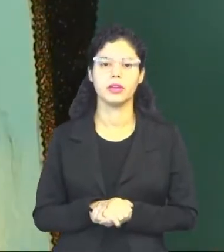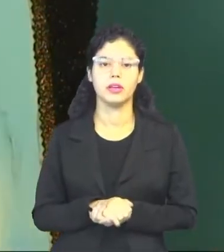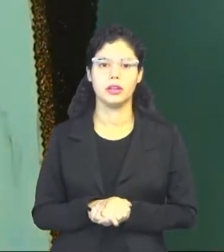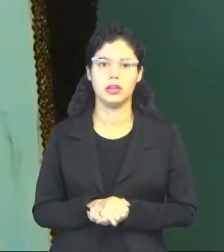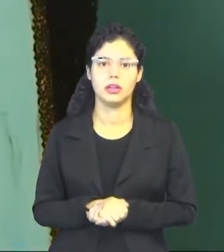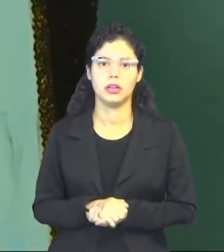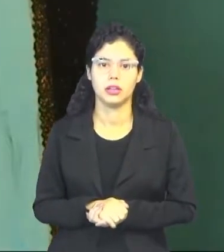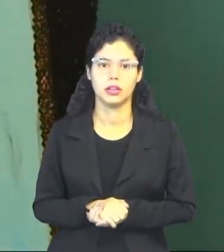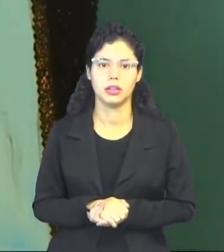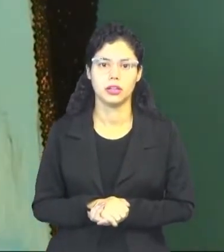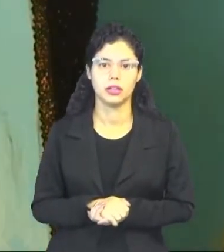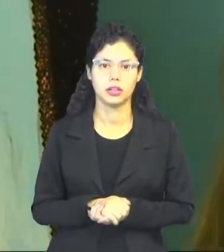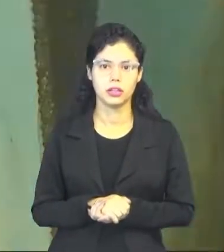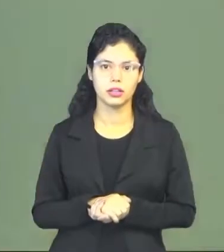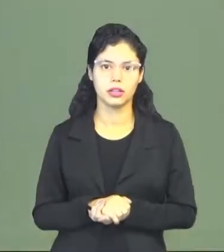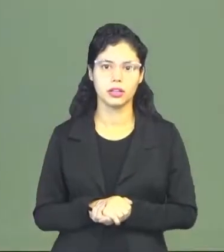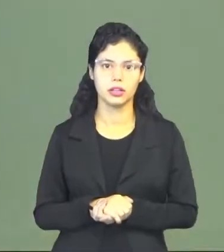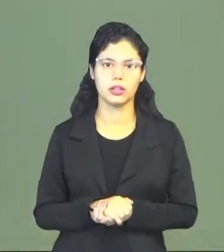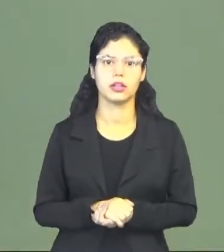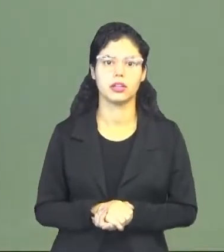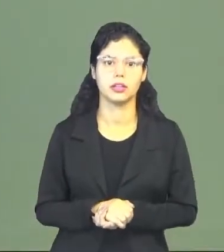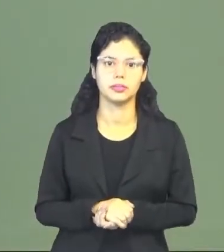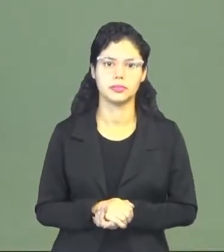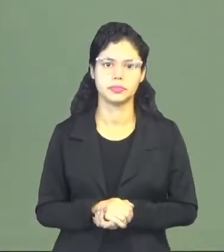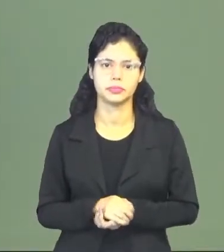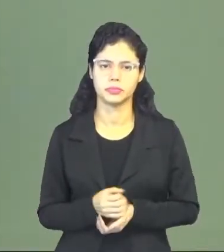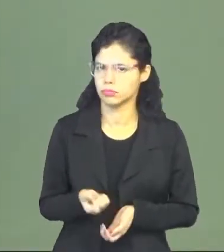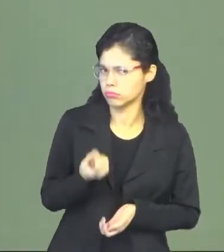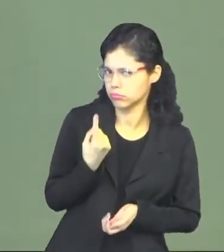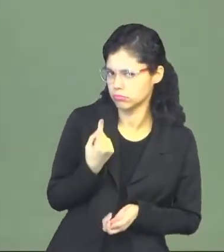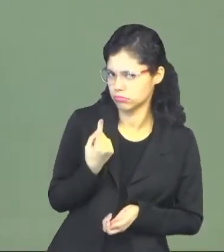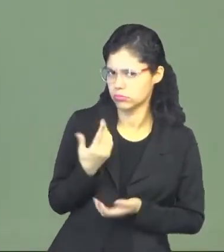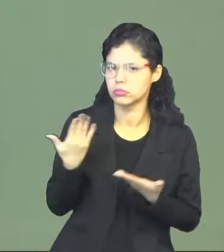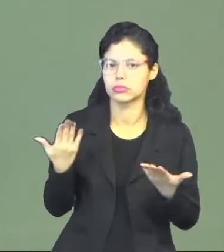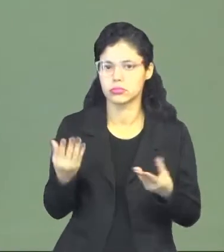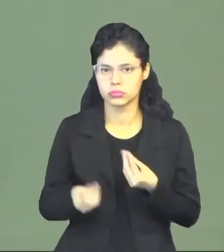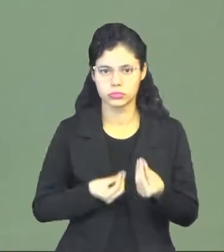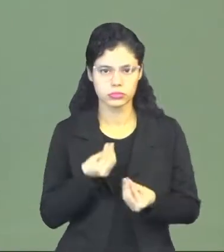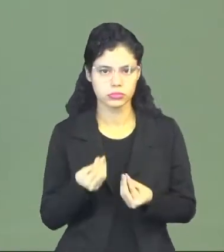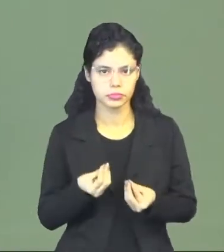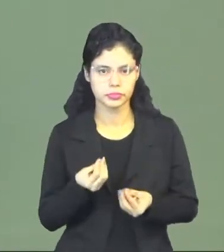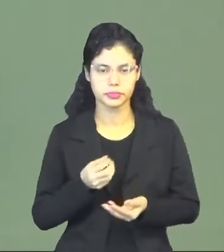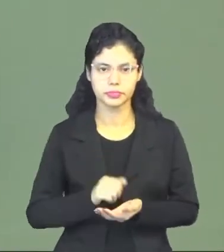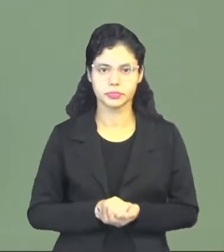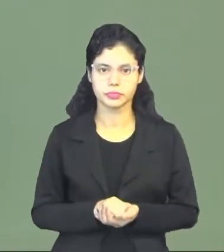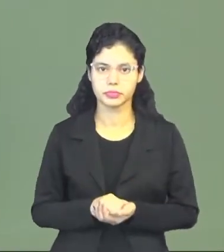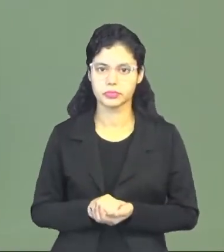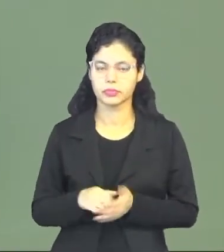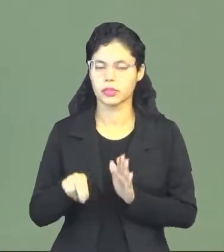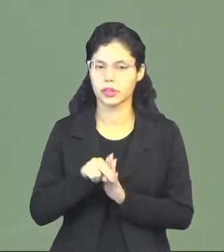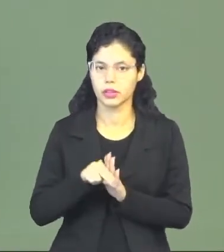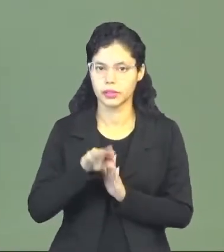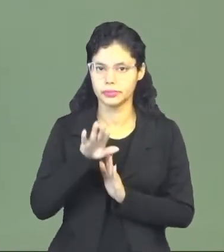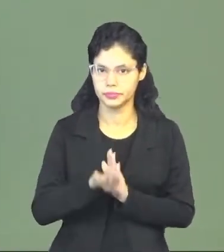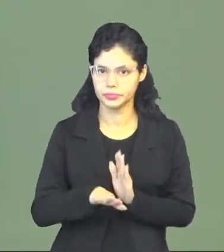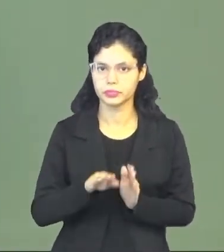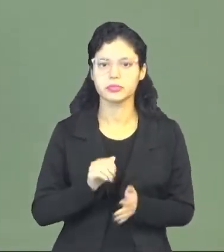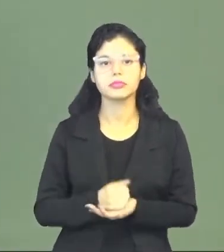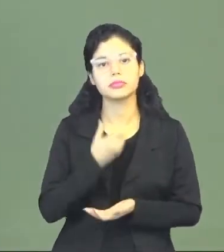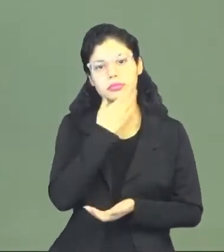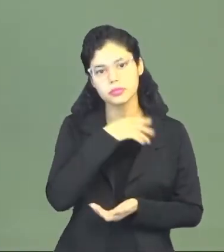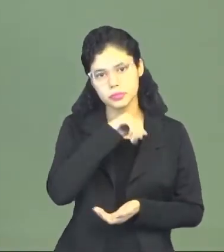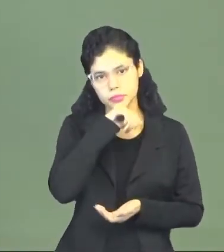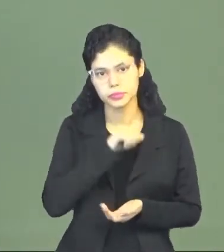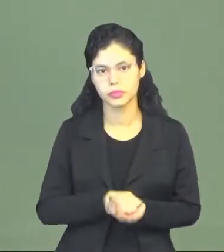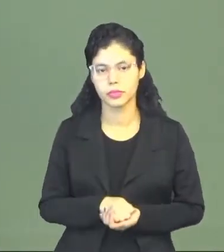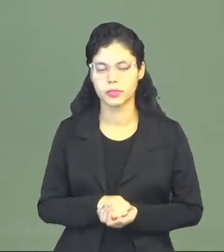O momento aí, a situação, ela é tensa ou descontraída? Vamos analisar. O menino está com nota baixa e o pai